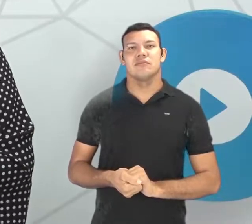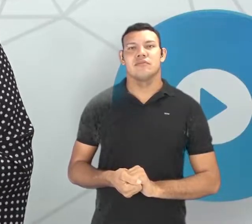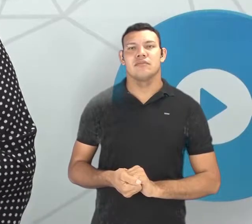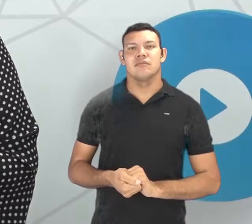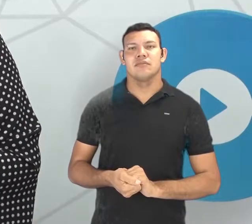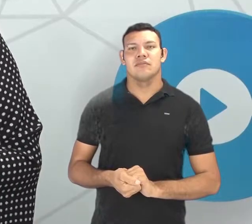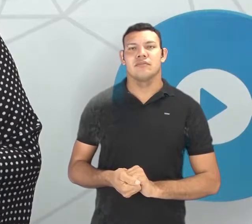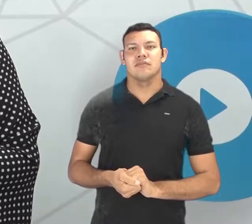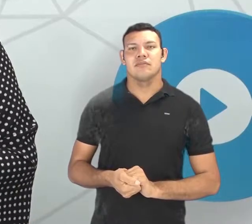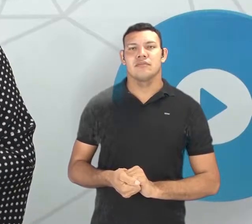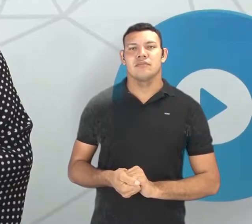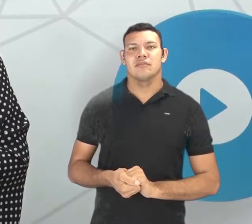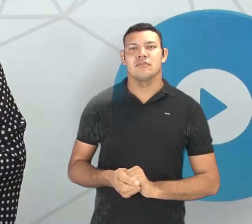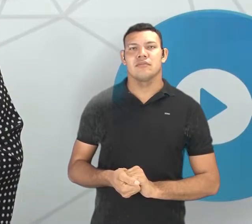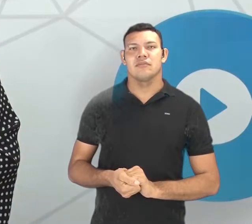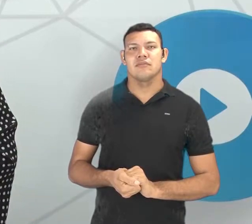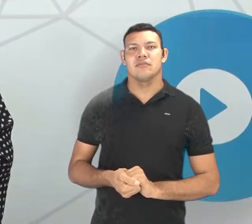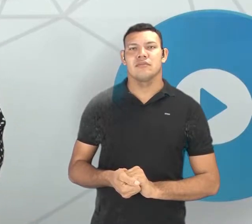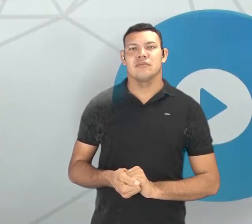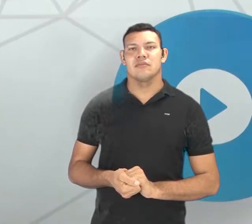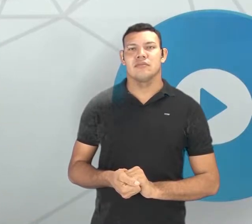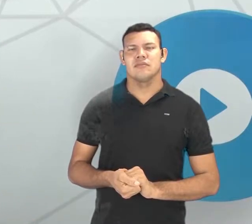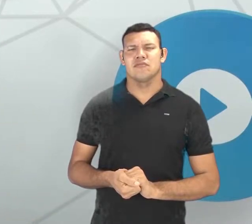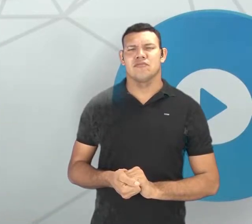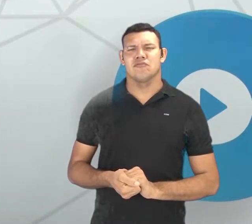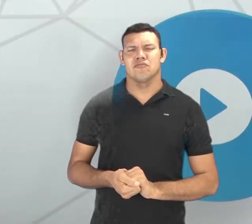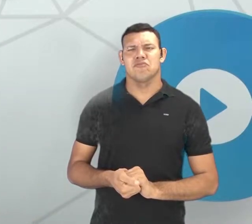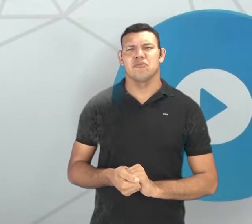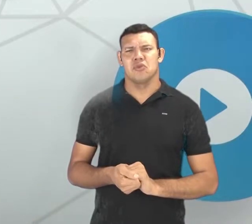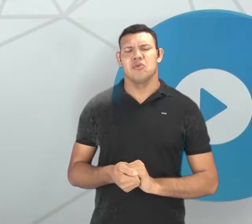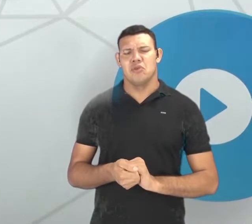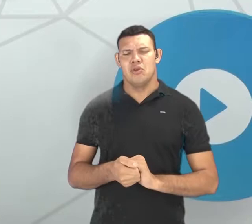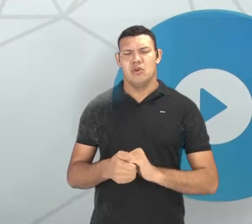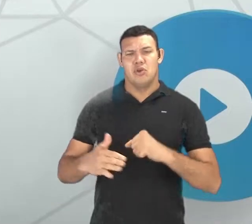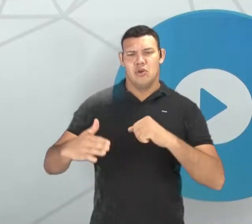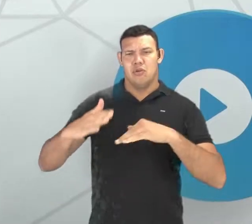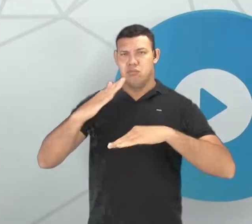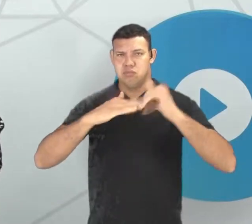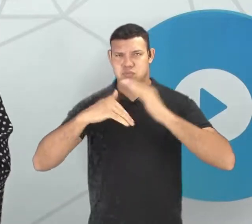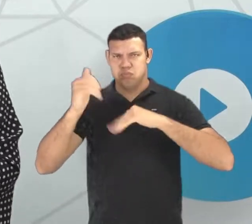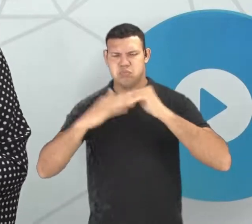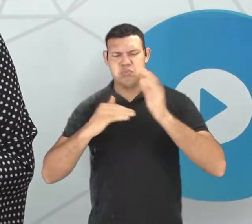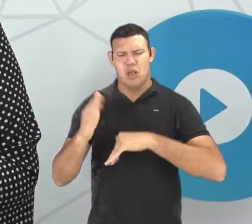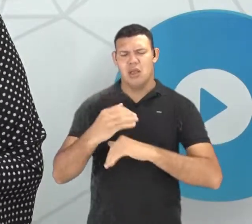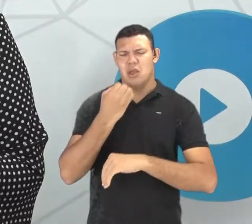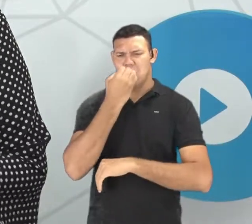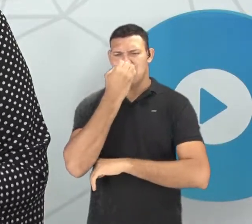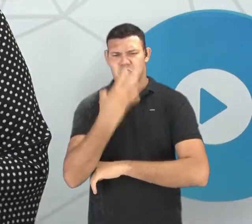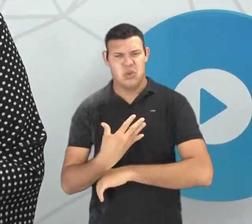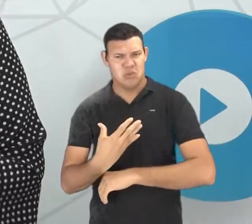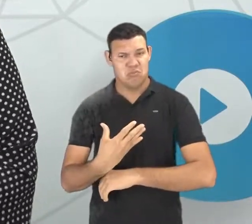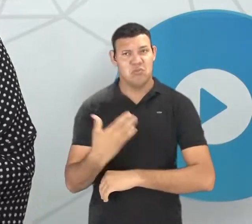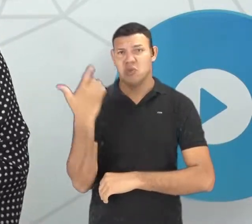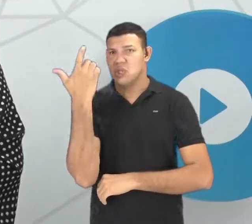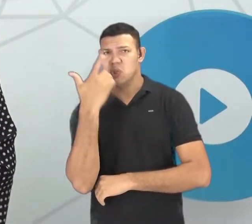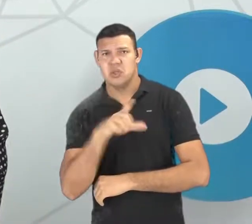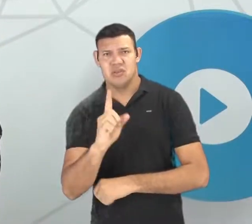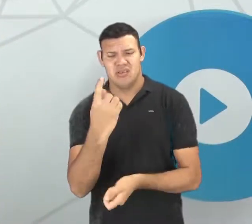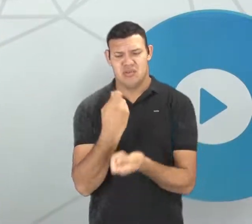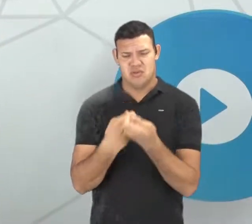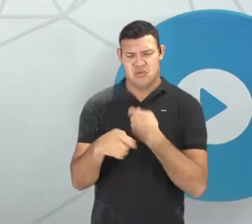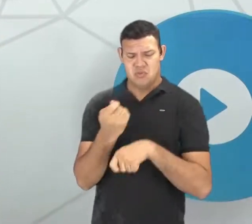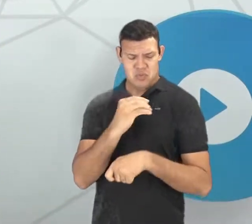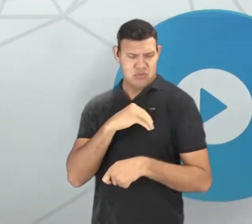essas que têm até altas funções e que elas não conseguem administrar os